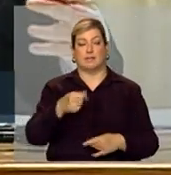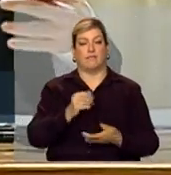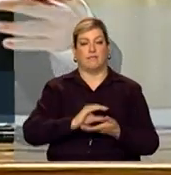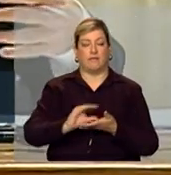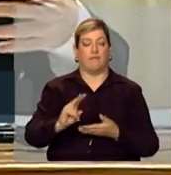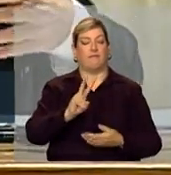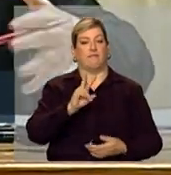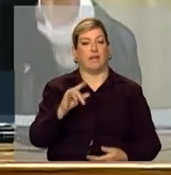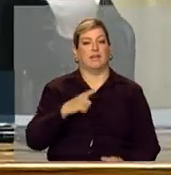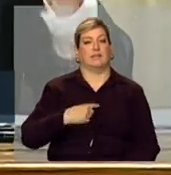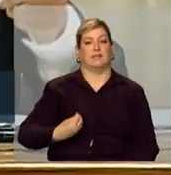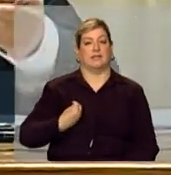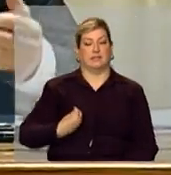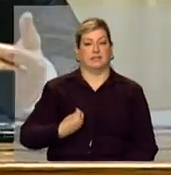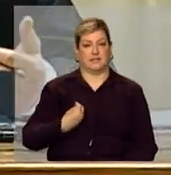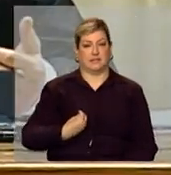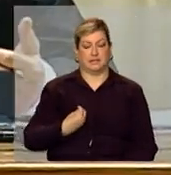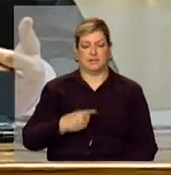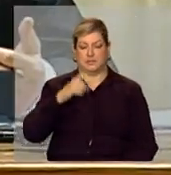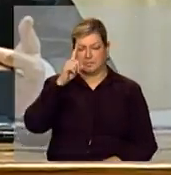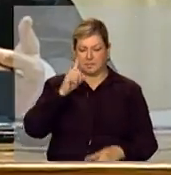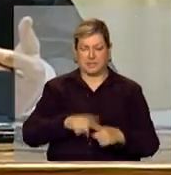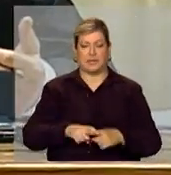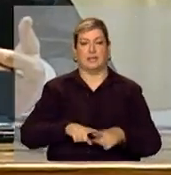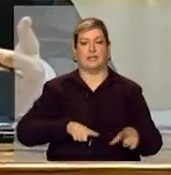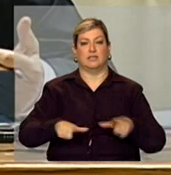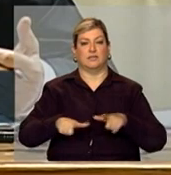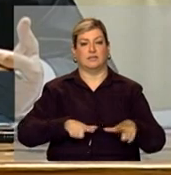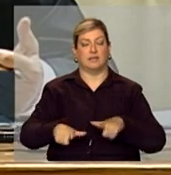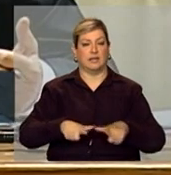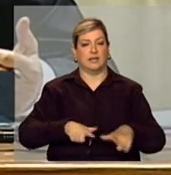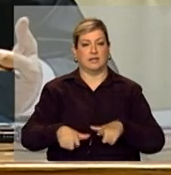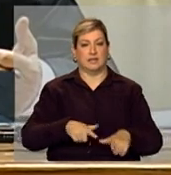estarão em plena atividade eh